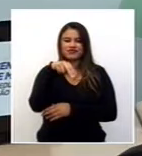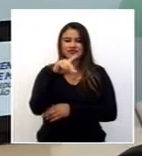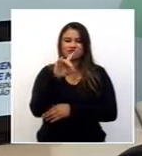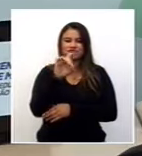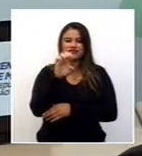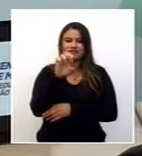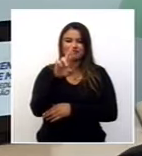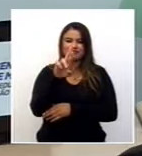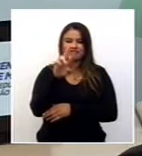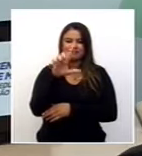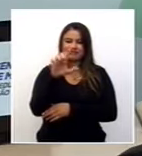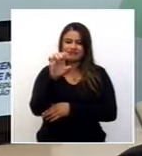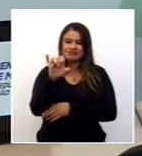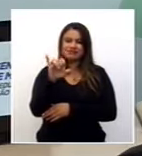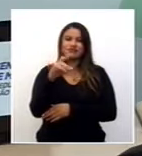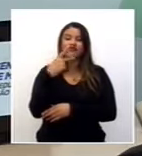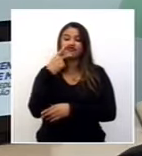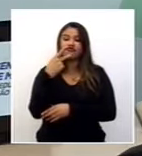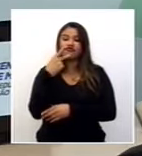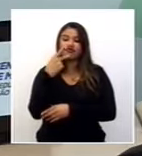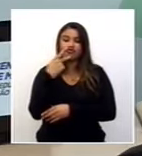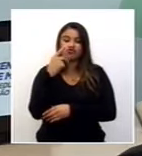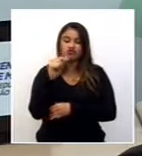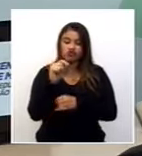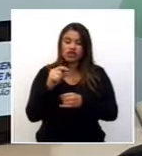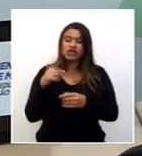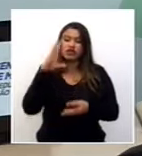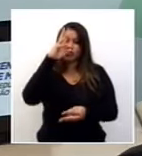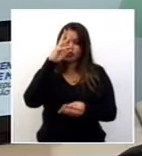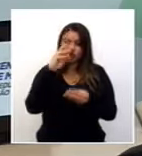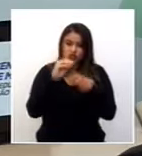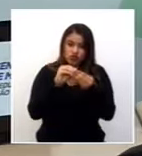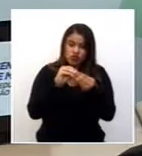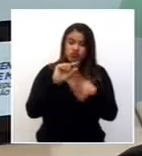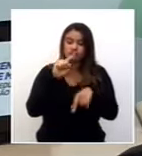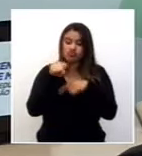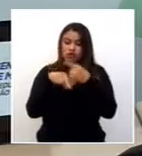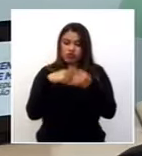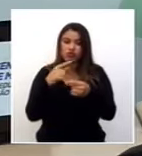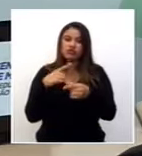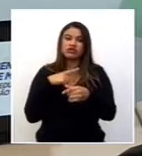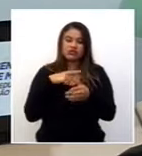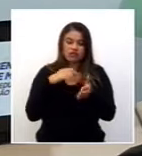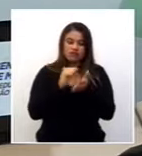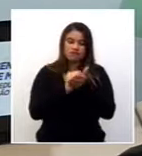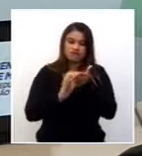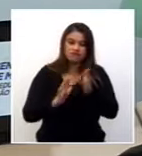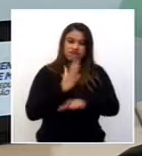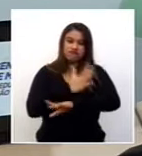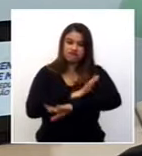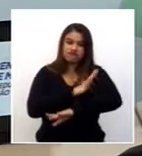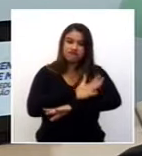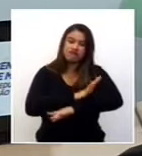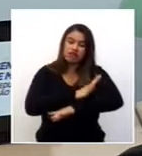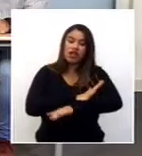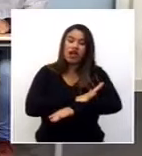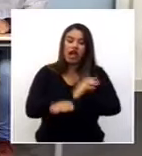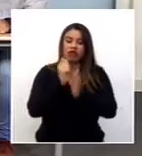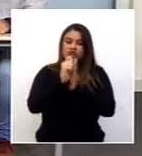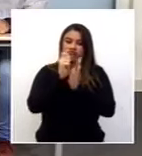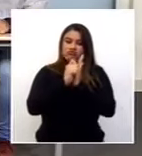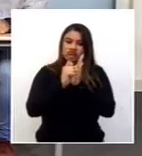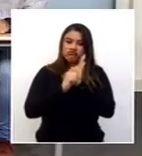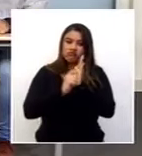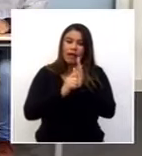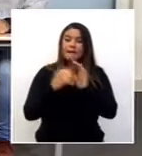que pelo resumo, ele faça uma lista de exercícios e os alunos encaminham para ele por e-mail ou pelo Classroom, né? O